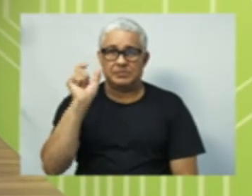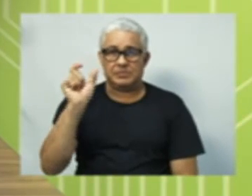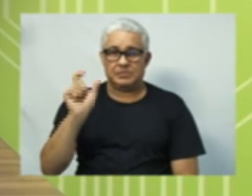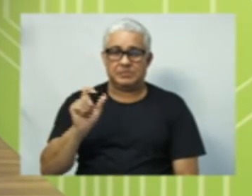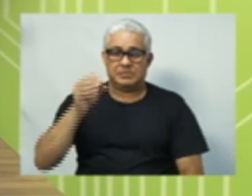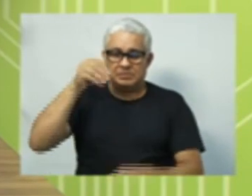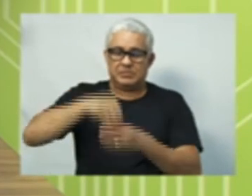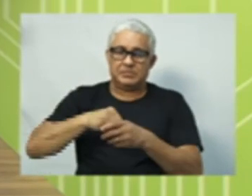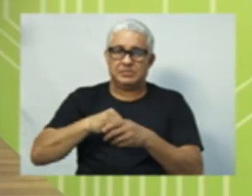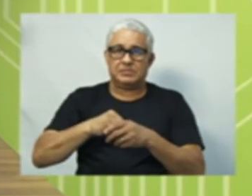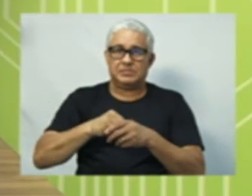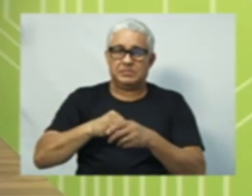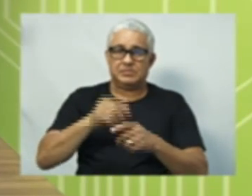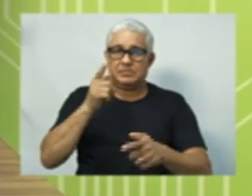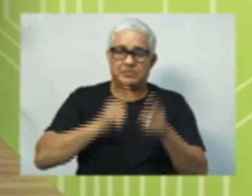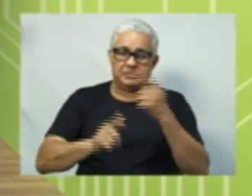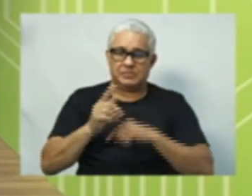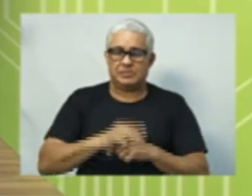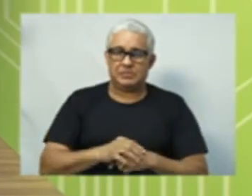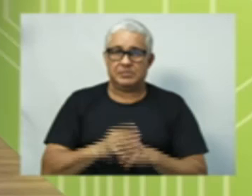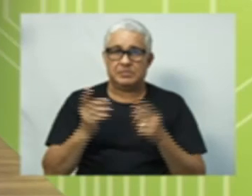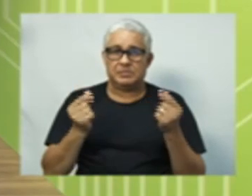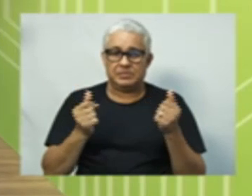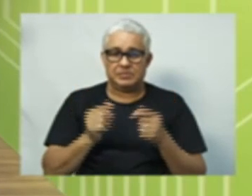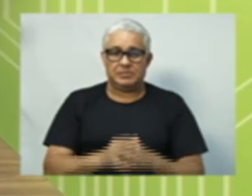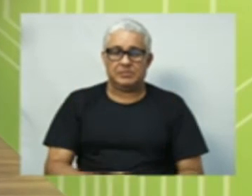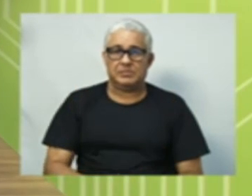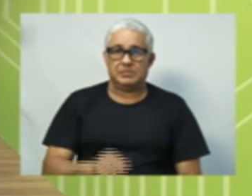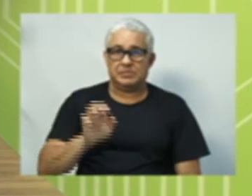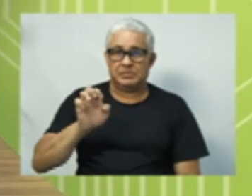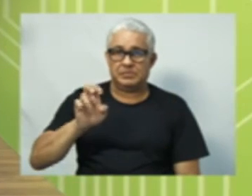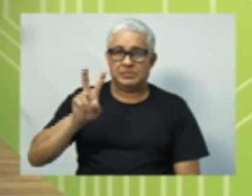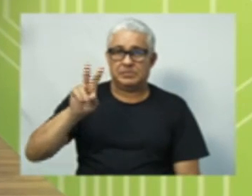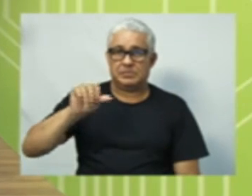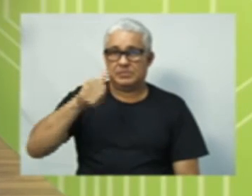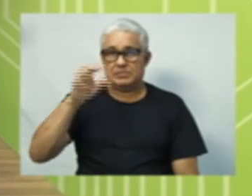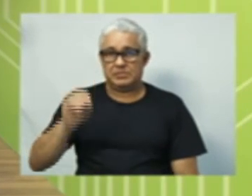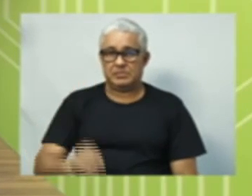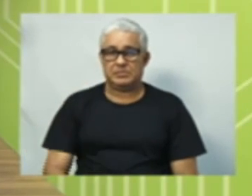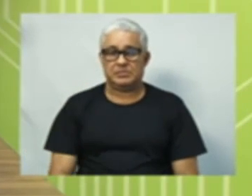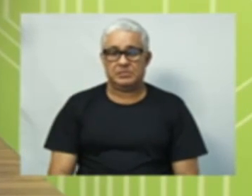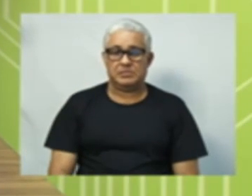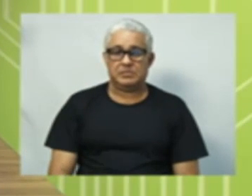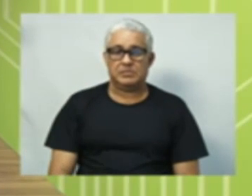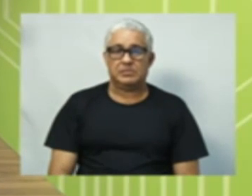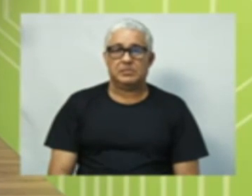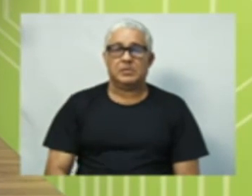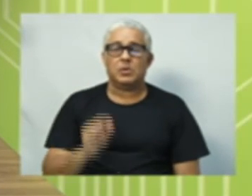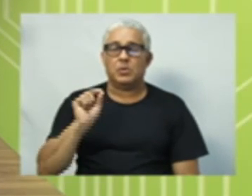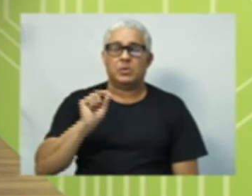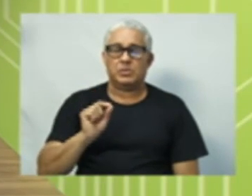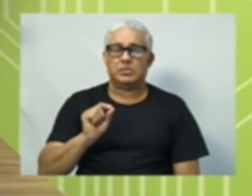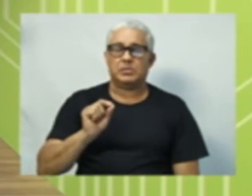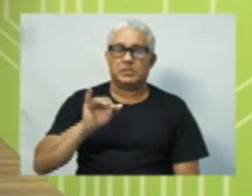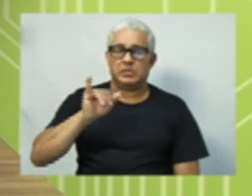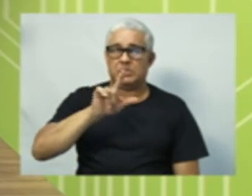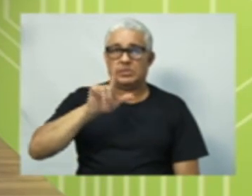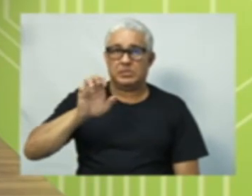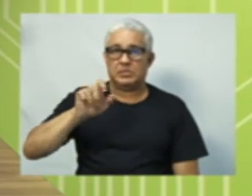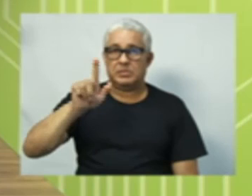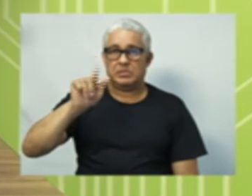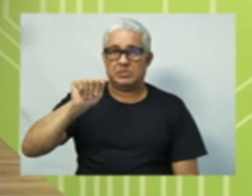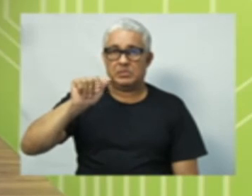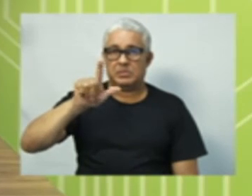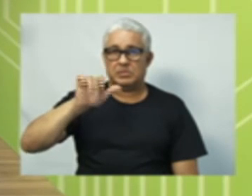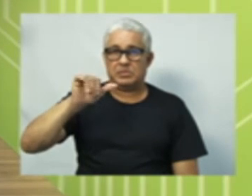dentro da gestão tributária, que é a evasão fiscal, é a ilegalidade total,